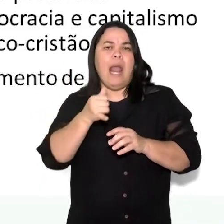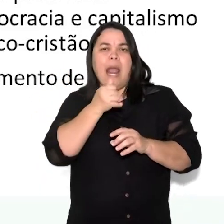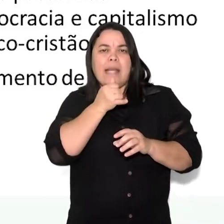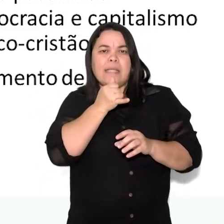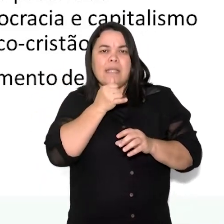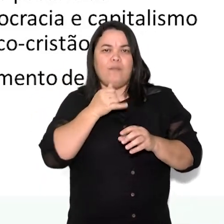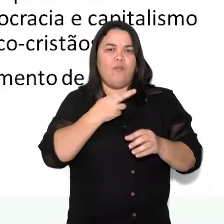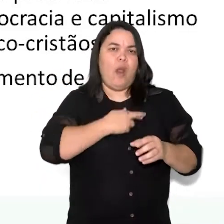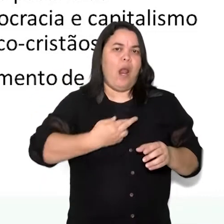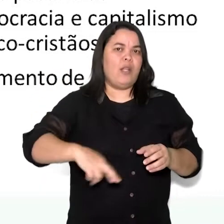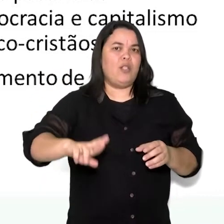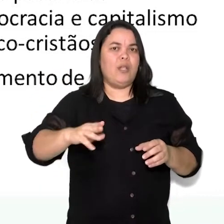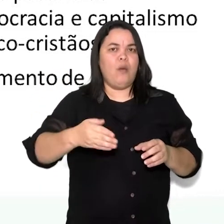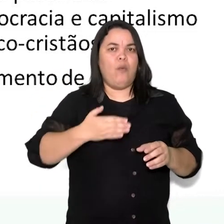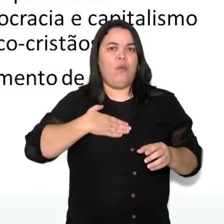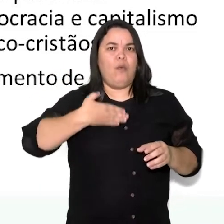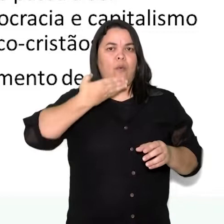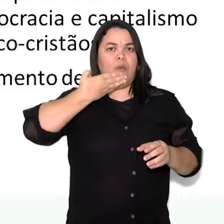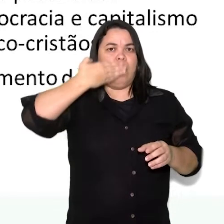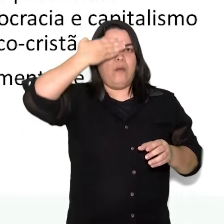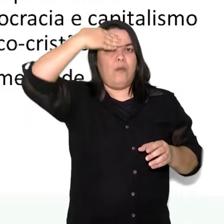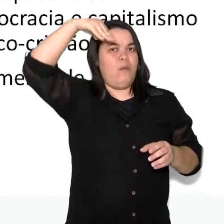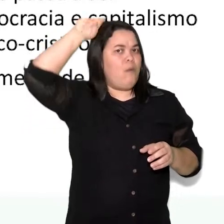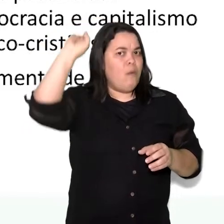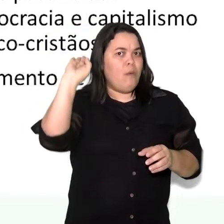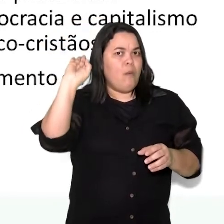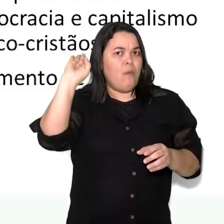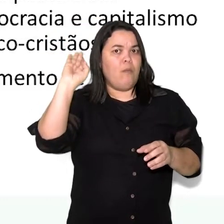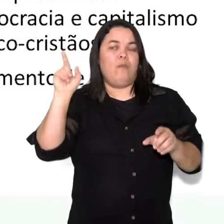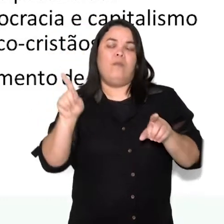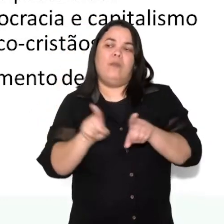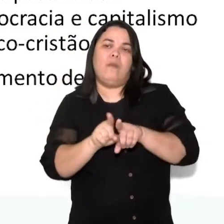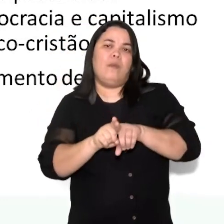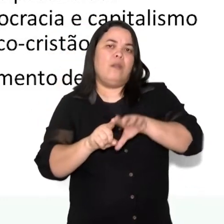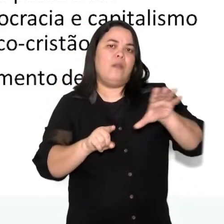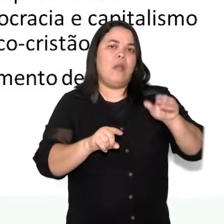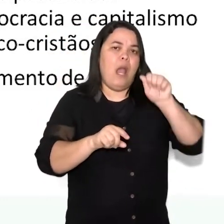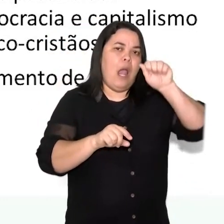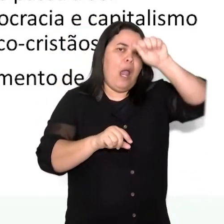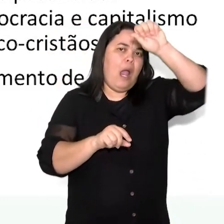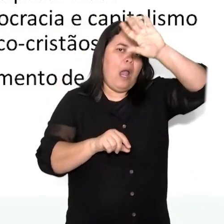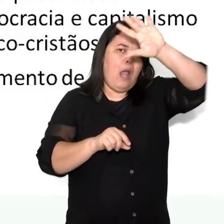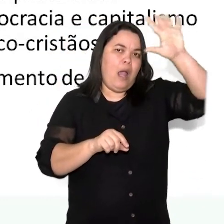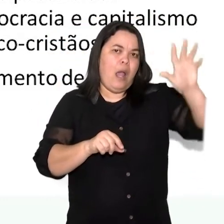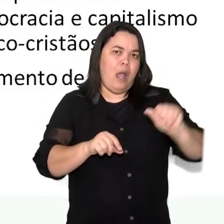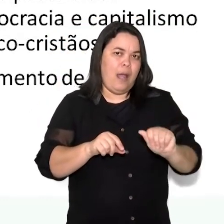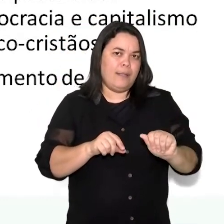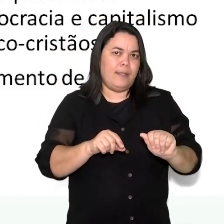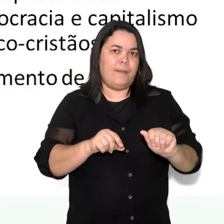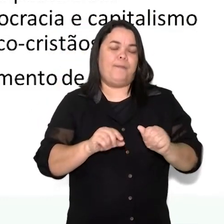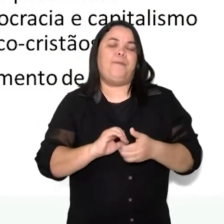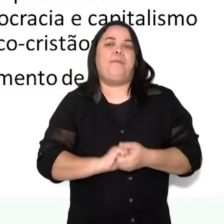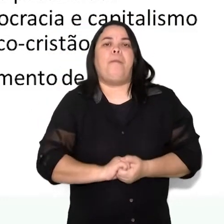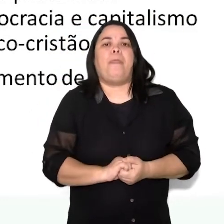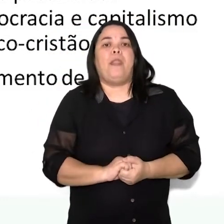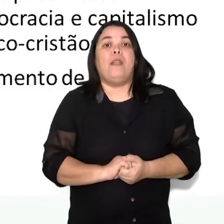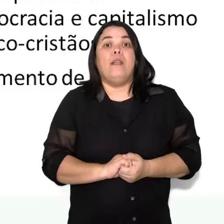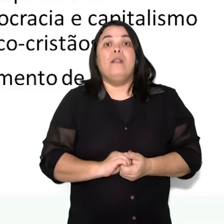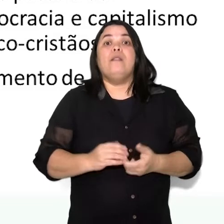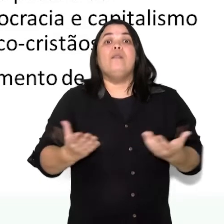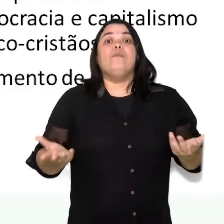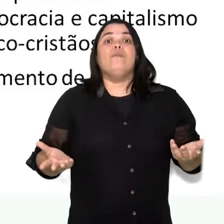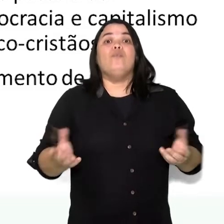Médio, ora em relação aos povos asiáticos de maneira geral. No período da Guerra Fria, o conceito de Ocidente passa a